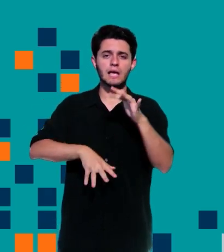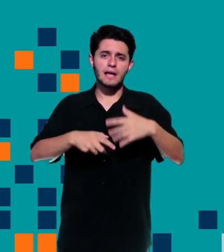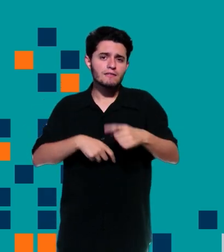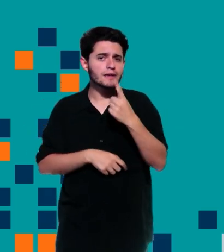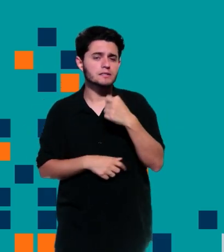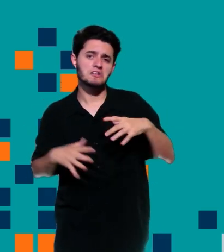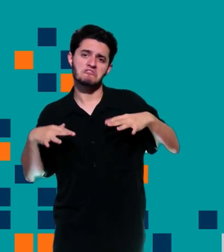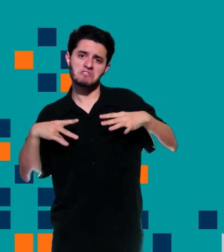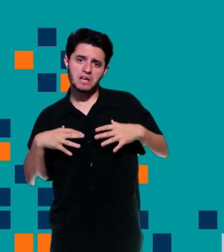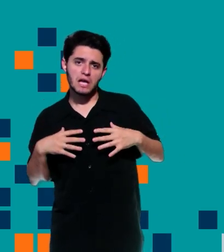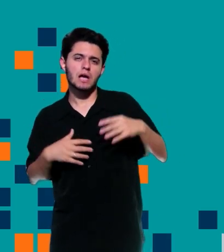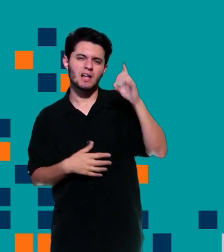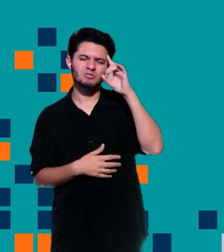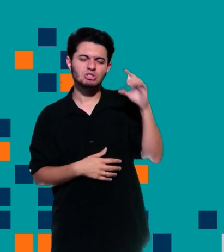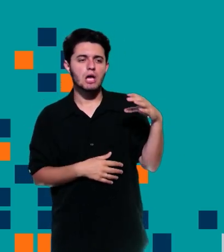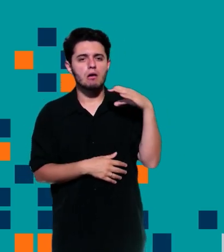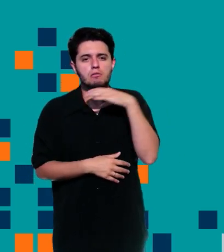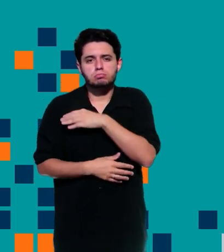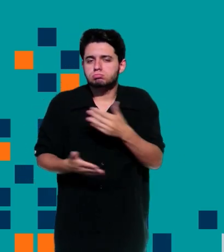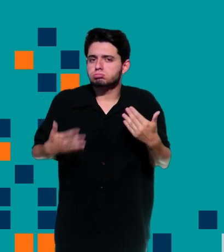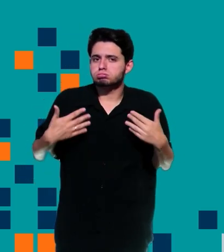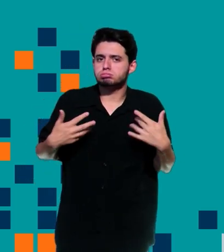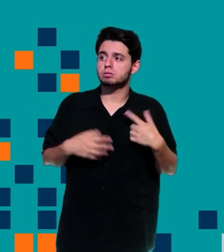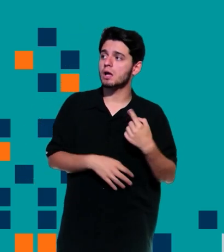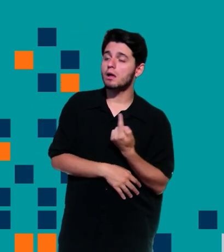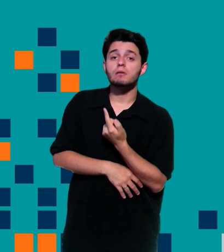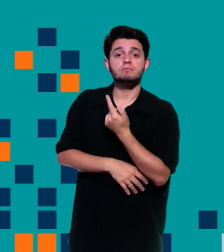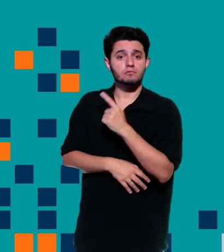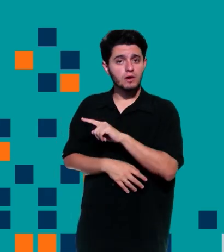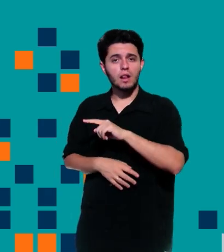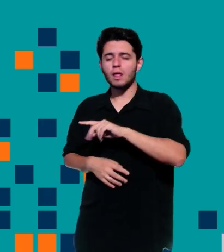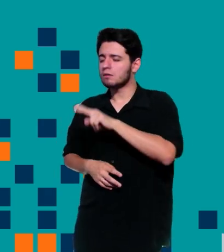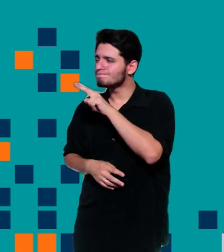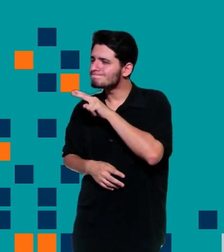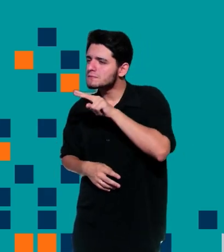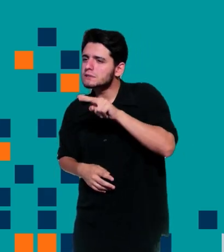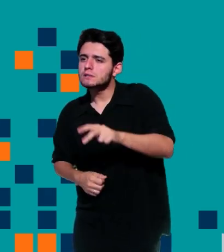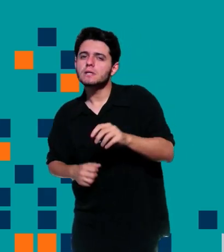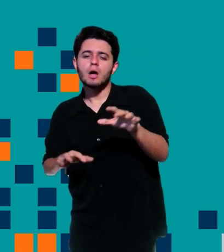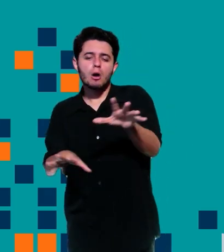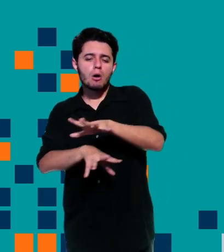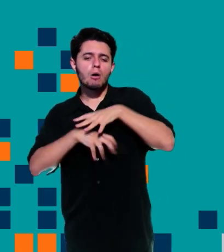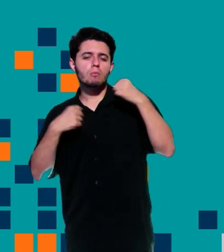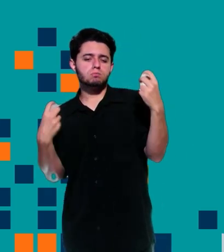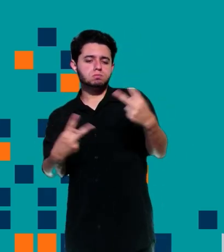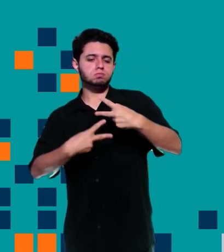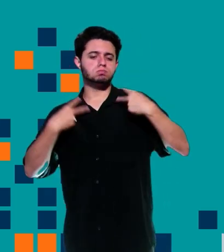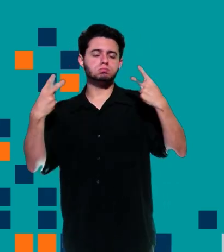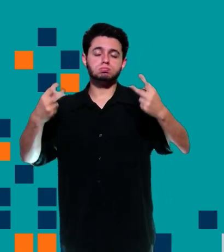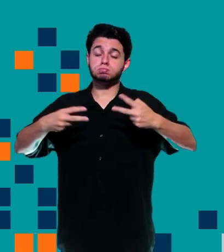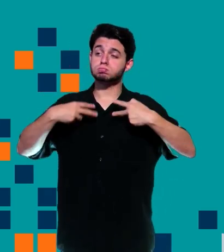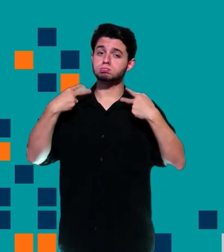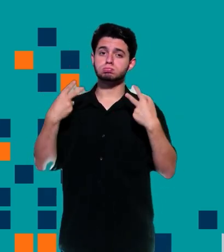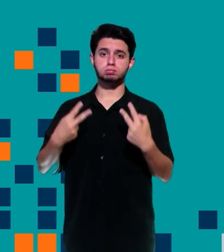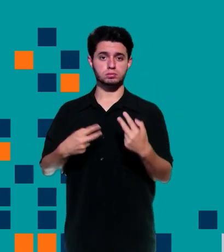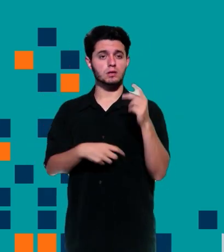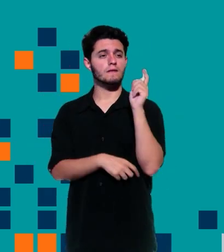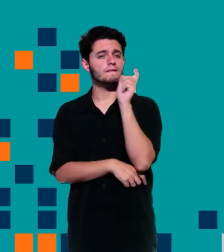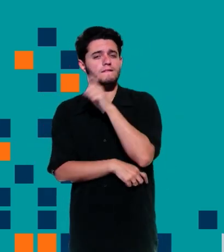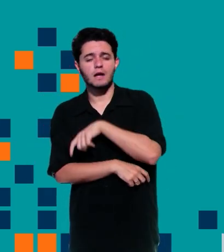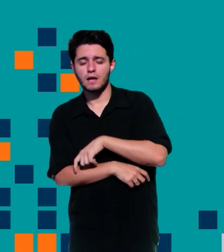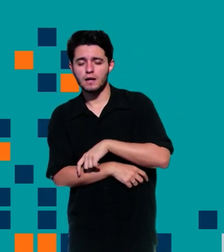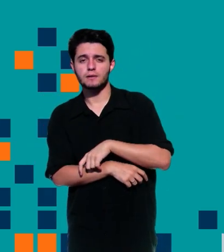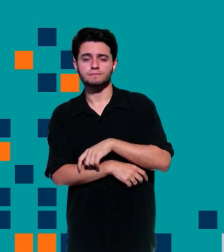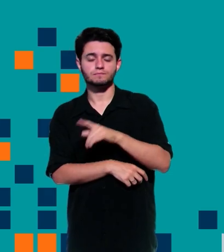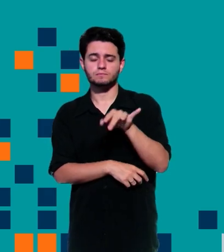pessoas se concentram todas na ponte. Então, é uma obra, eu acho, fantástico, né? Uma síntese, poder de síntese, ou seja, ele